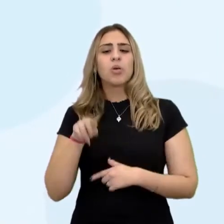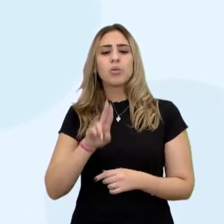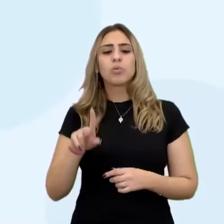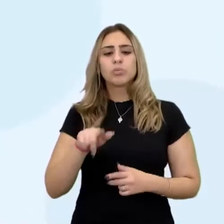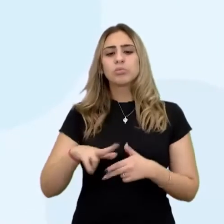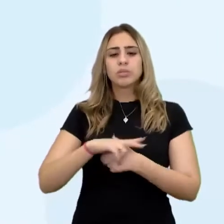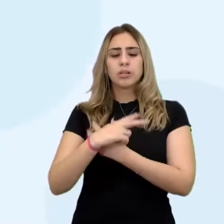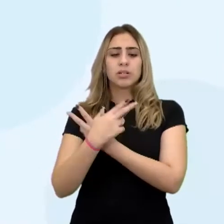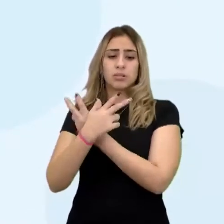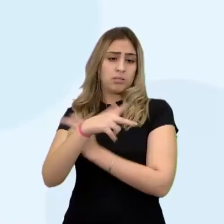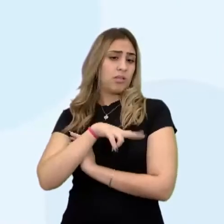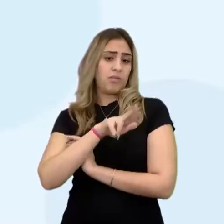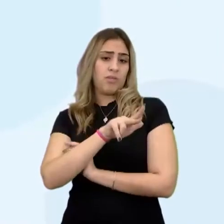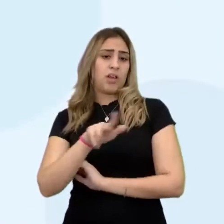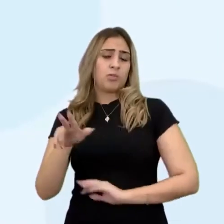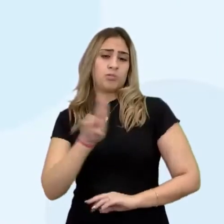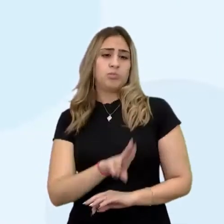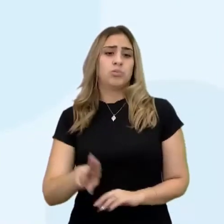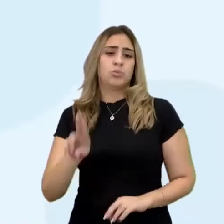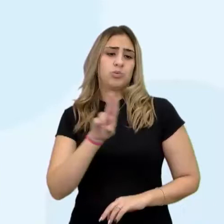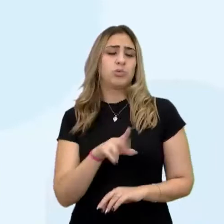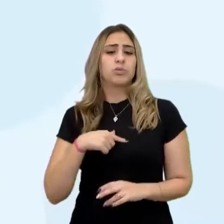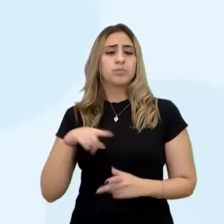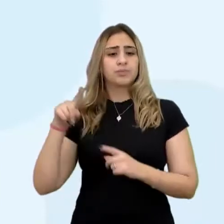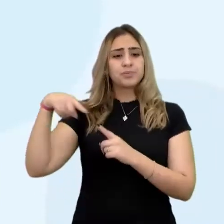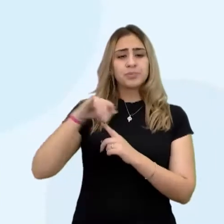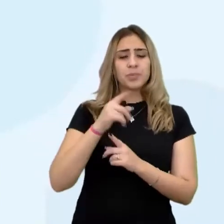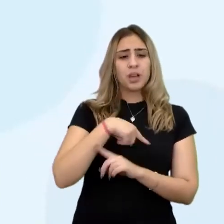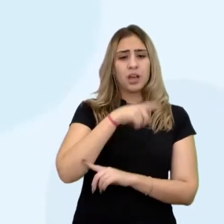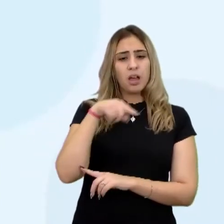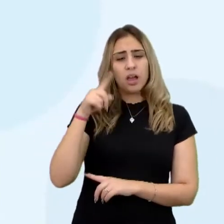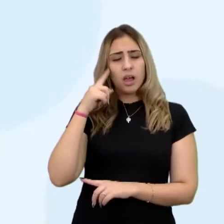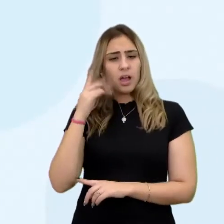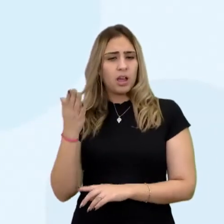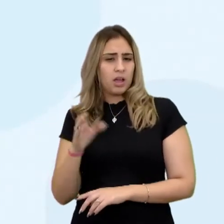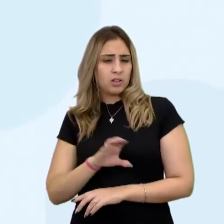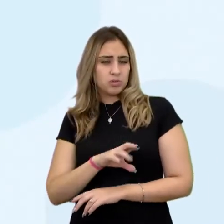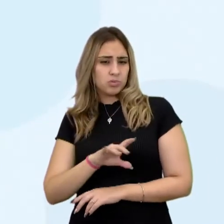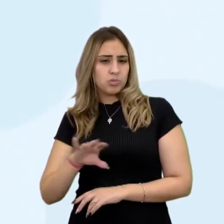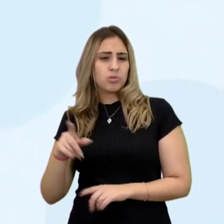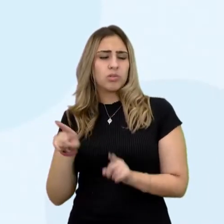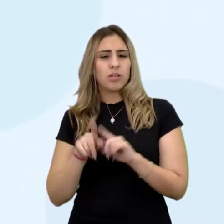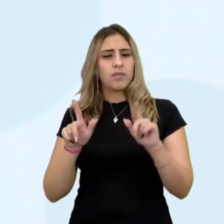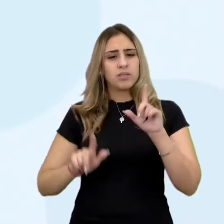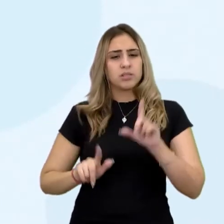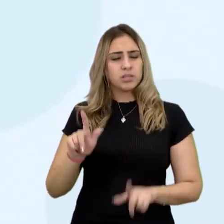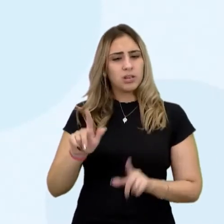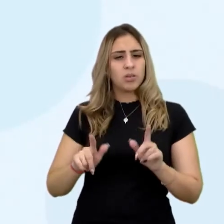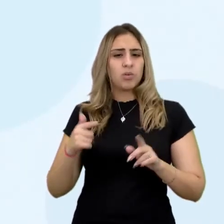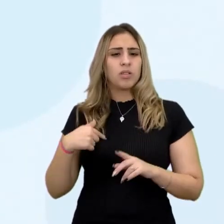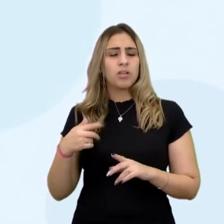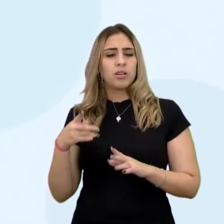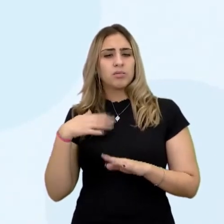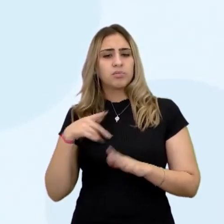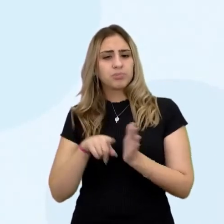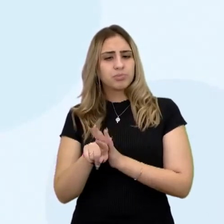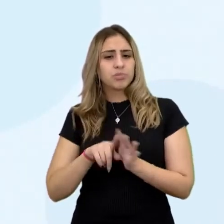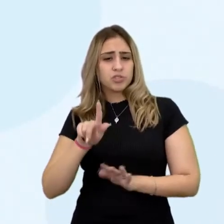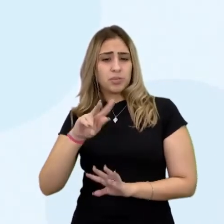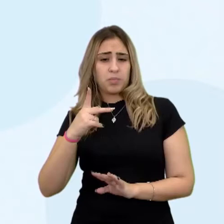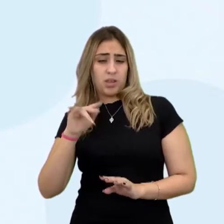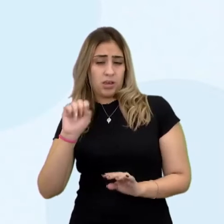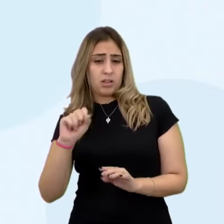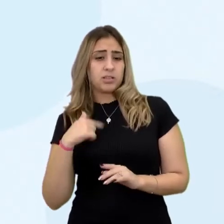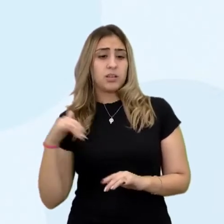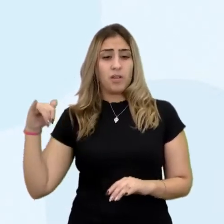O satélite, você tem vários usos, né? Você tem o sinal de rádio, TV, são dados por satélite, a parte de comunicação, né? Navegação